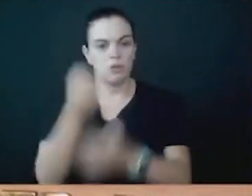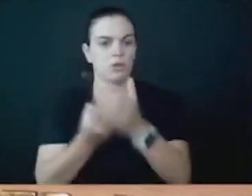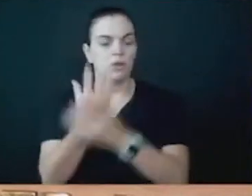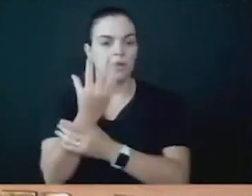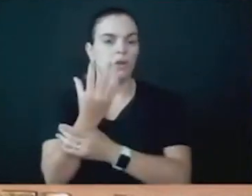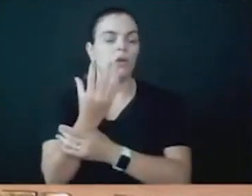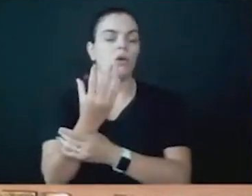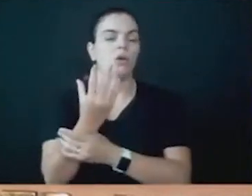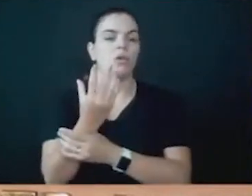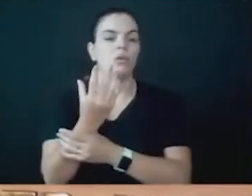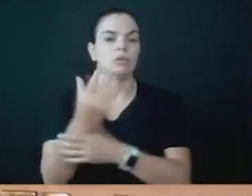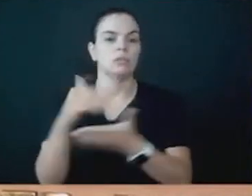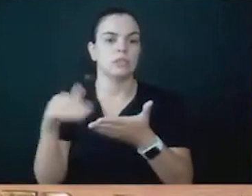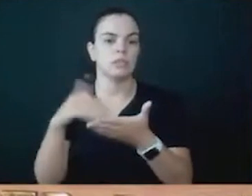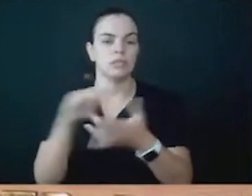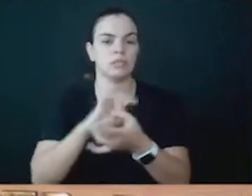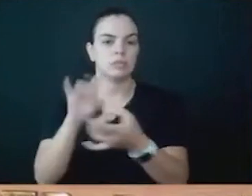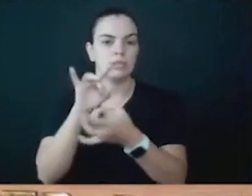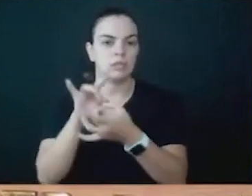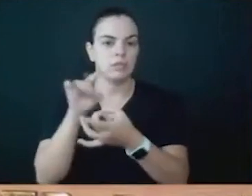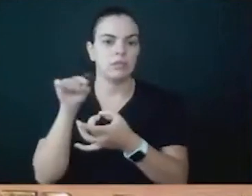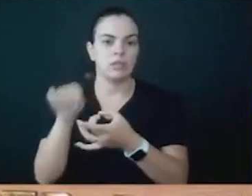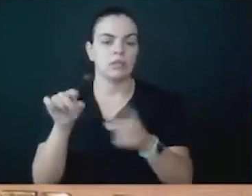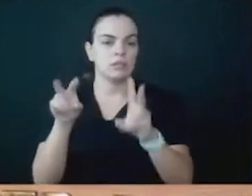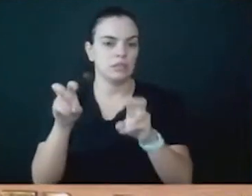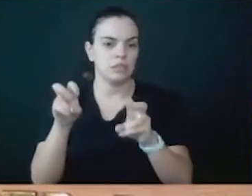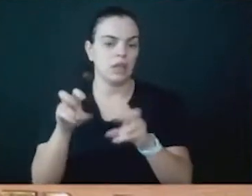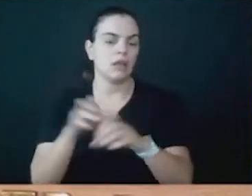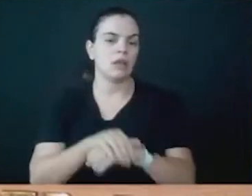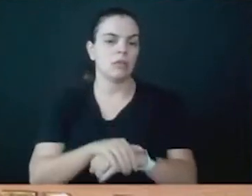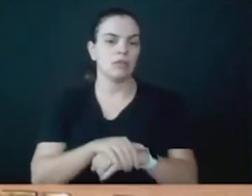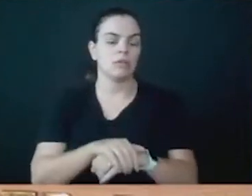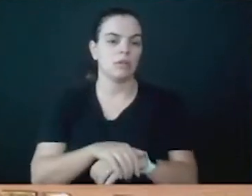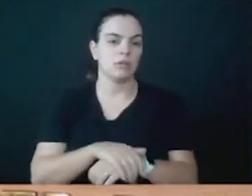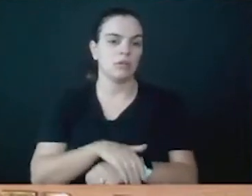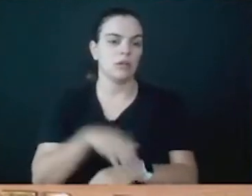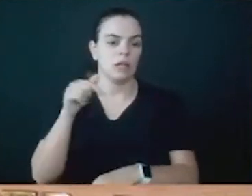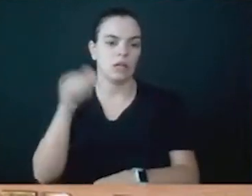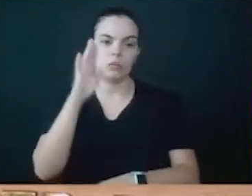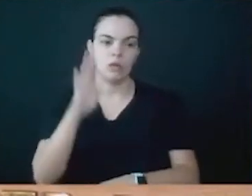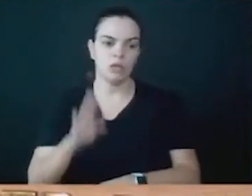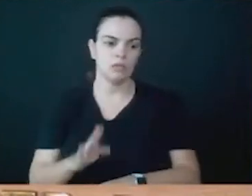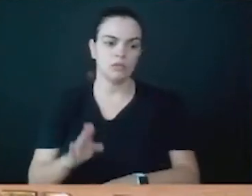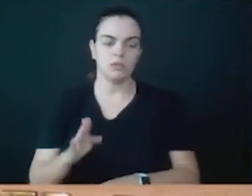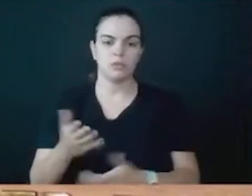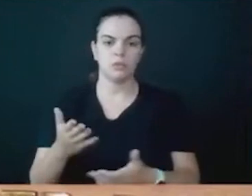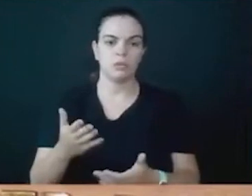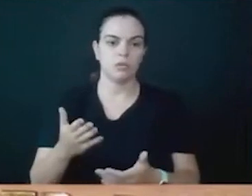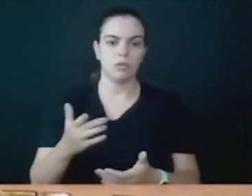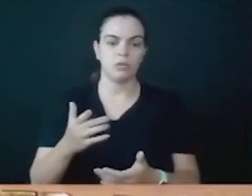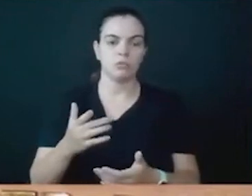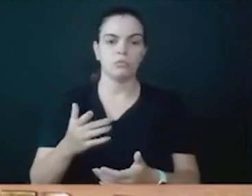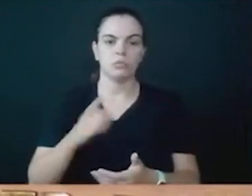para tratar desse assunto, acho que a primeira do Brasil, talvez uma das primeiras aí do mundo nesse assunto, e tenho certeza que